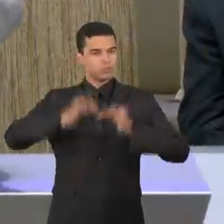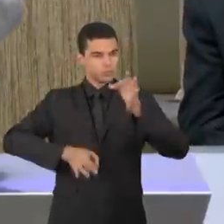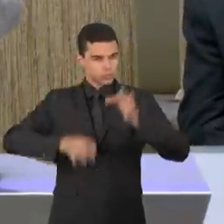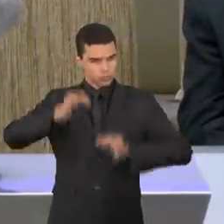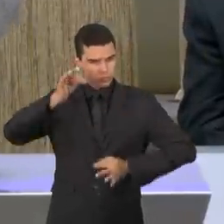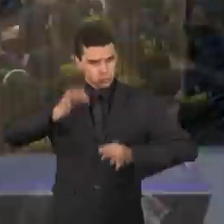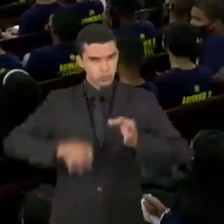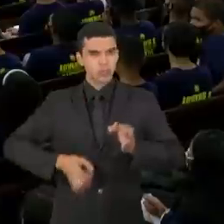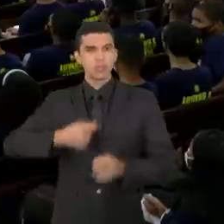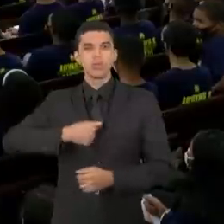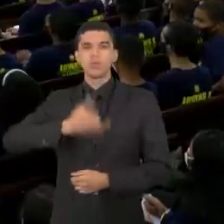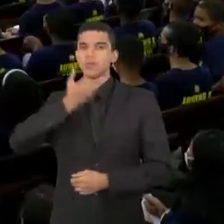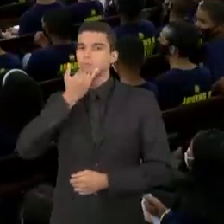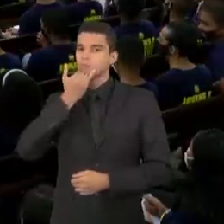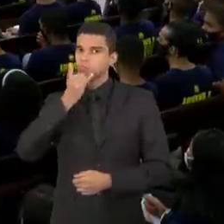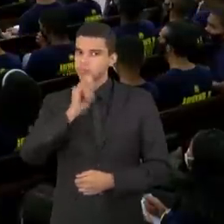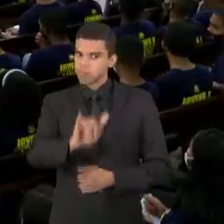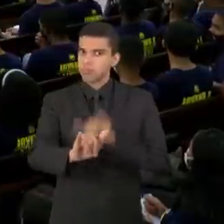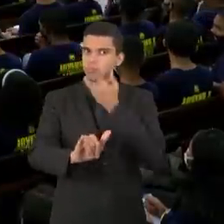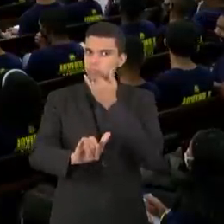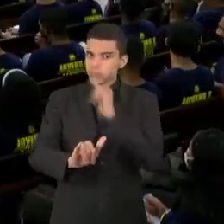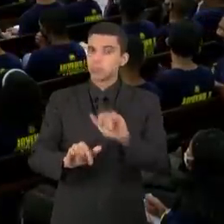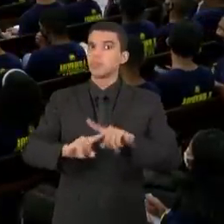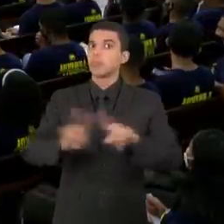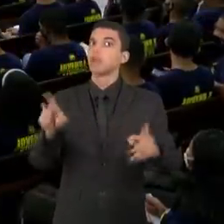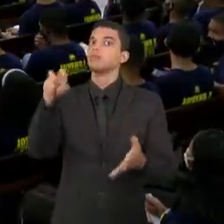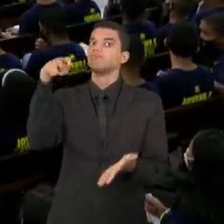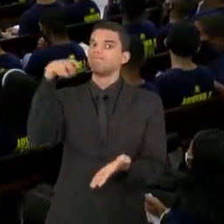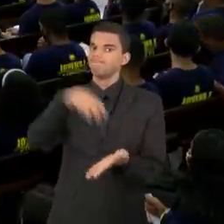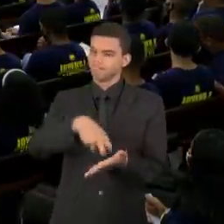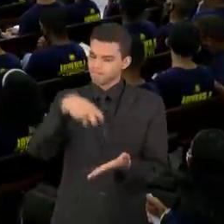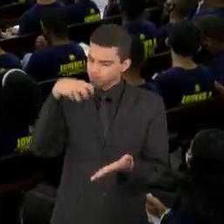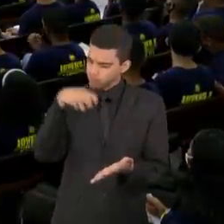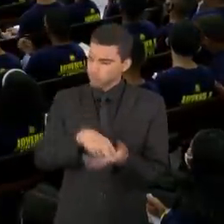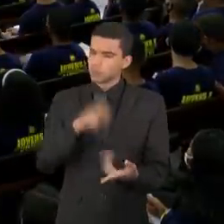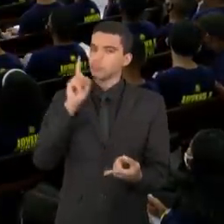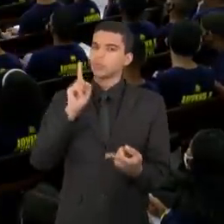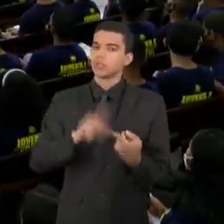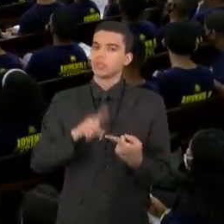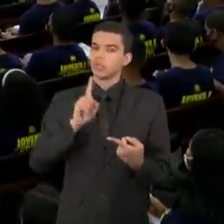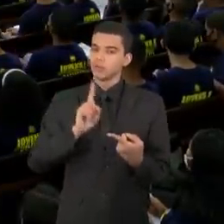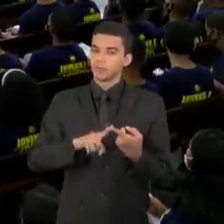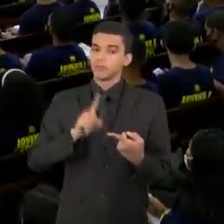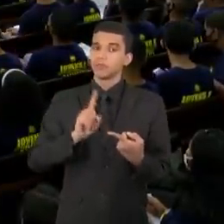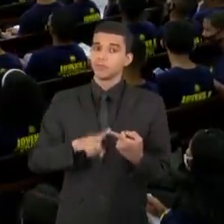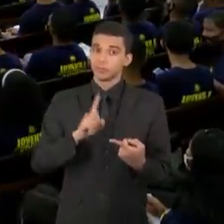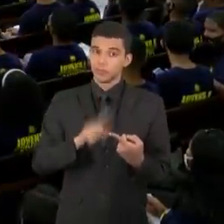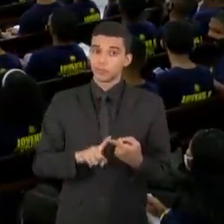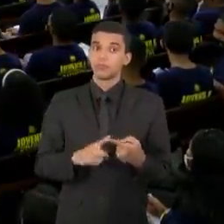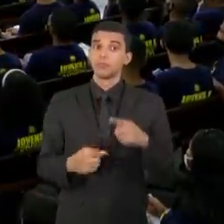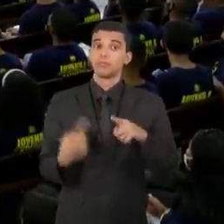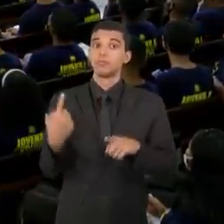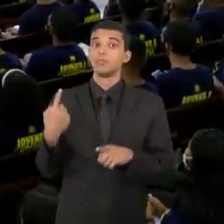justiça e juízo, porque destas coisas me